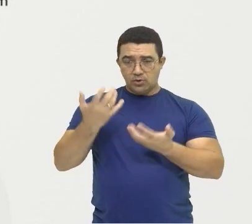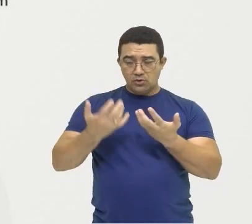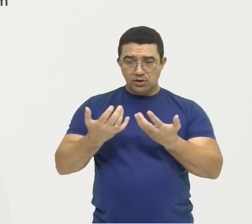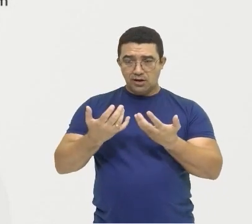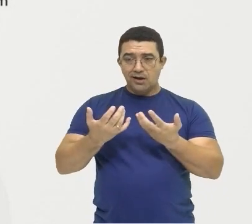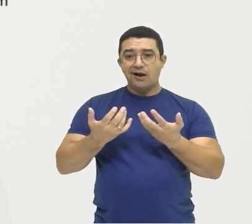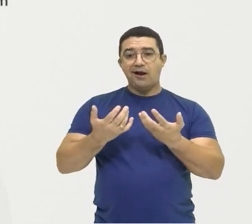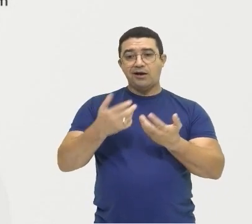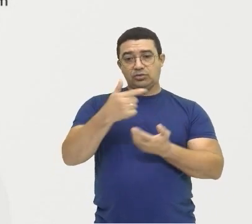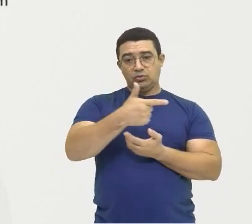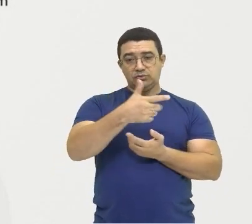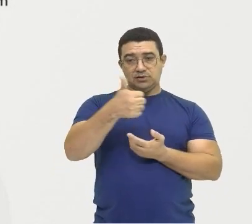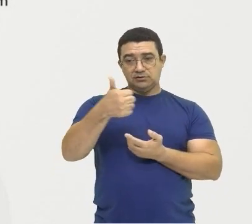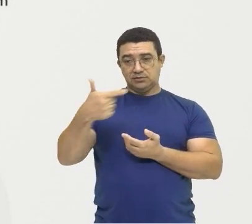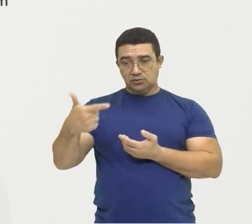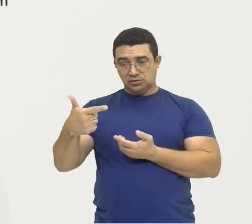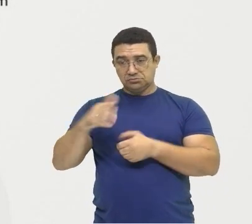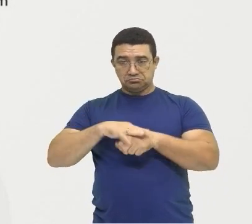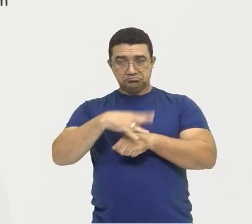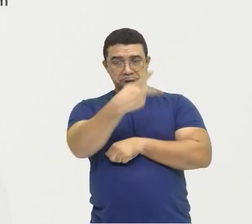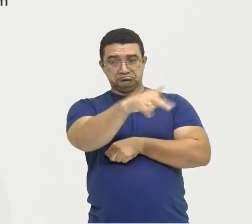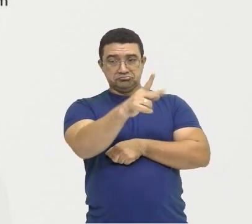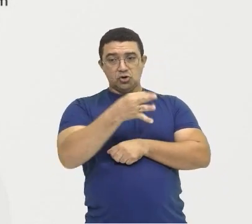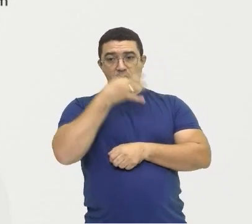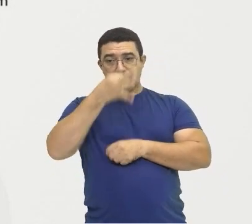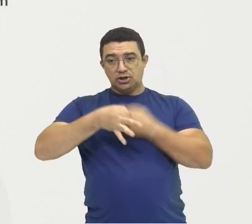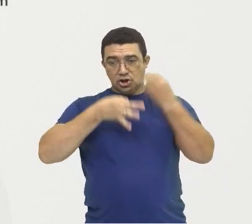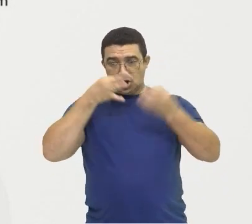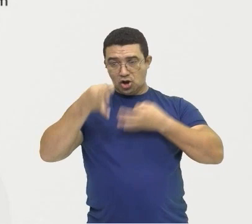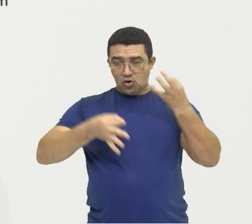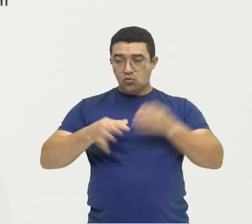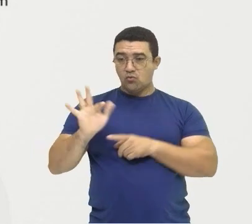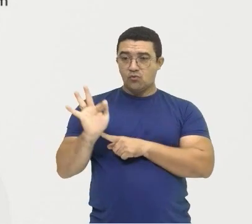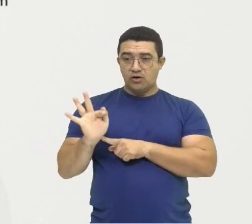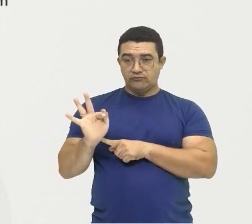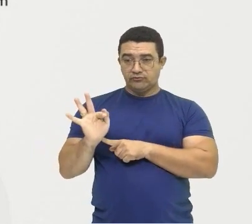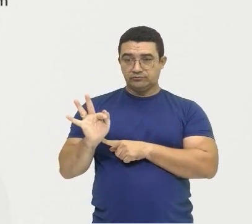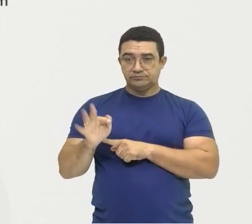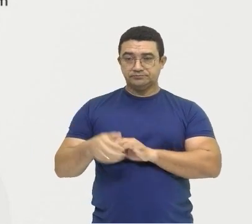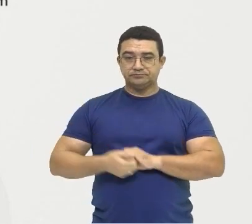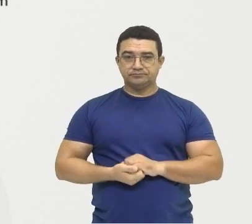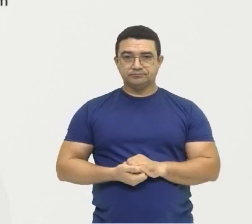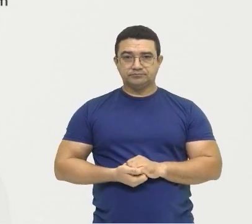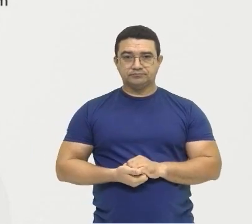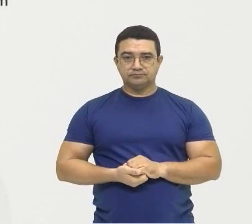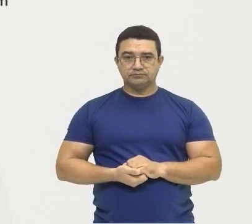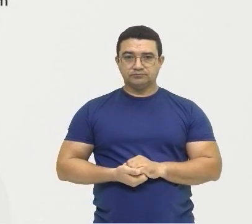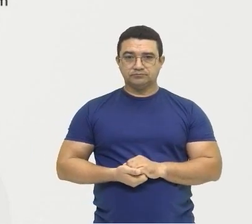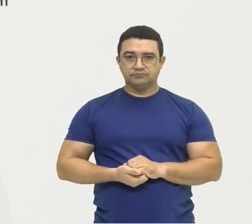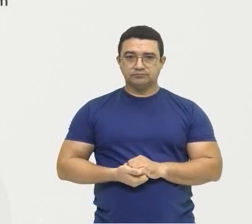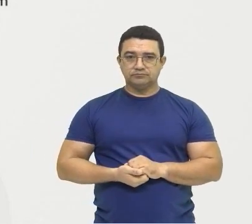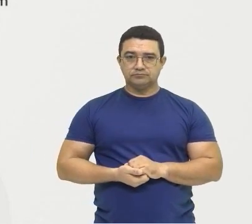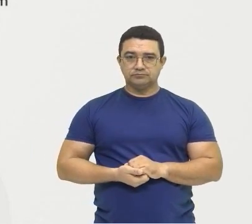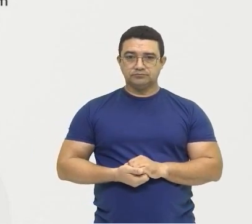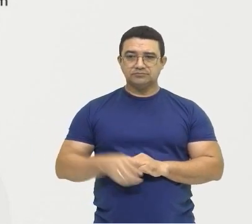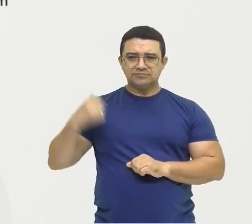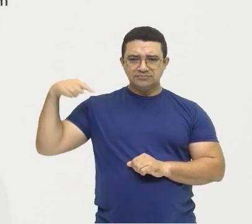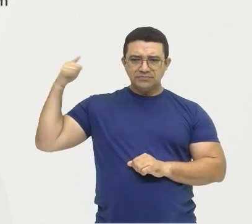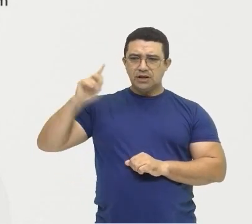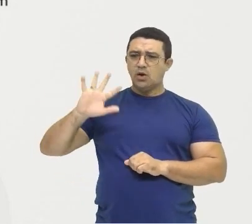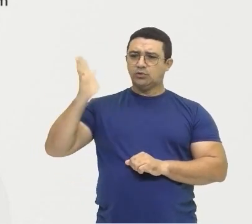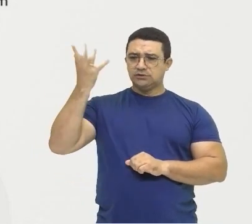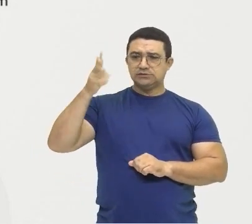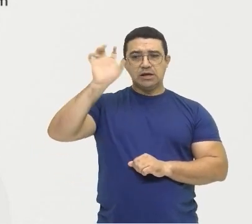ver com o sistema métrico inglês, né? Já que tudo acontecia lá na Europa, ali